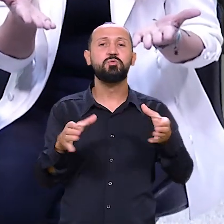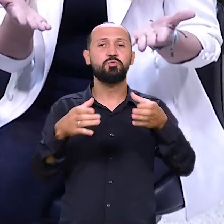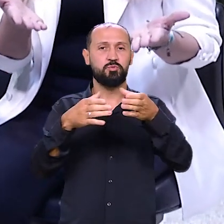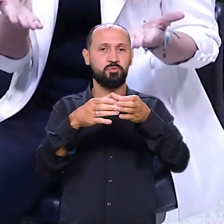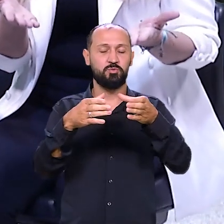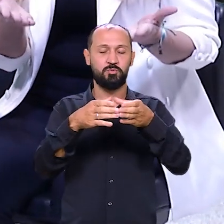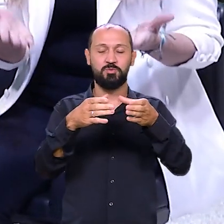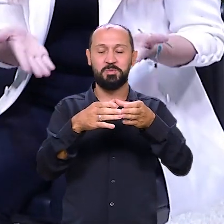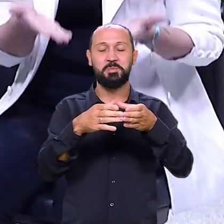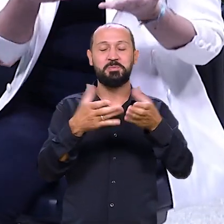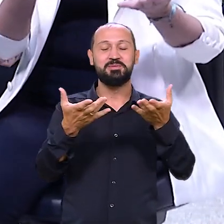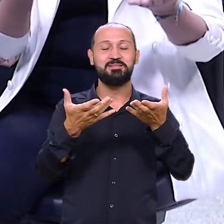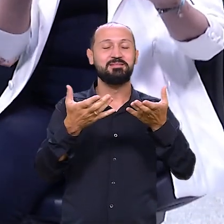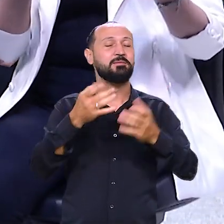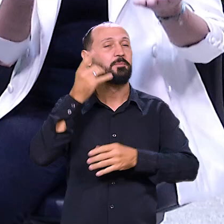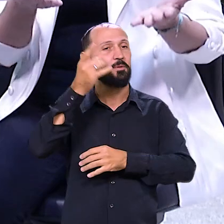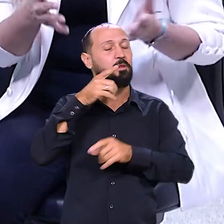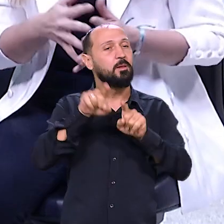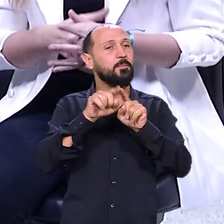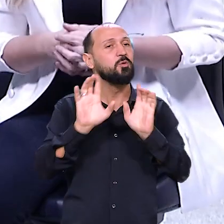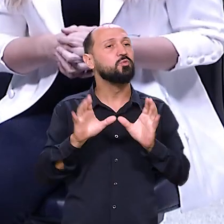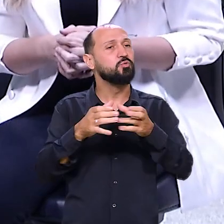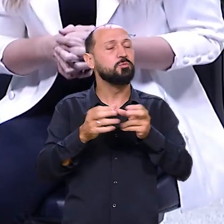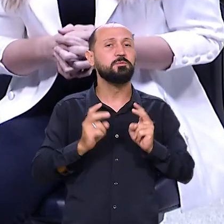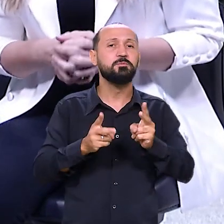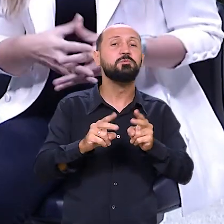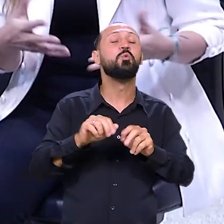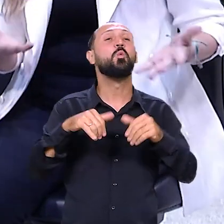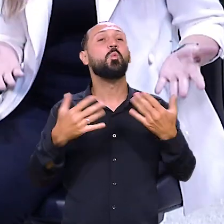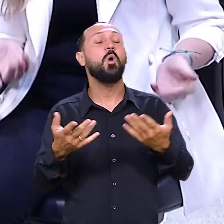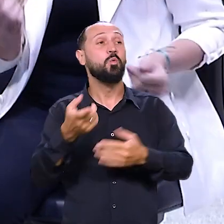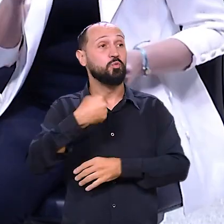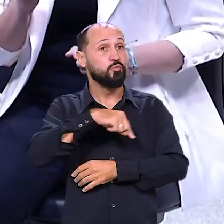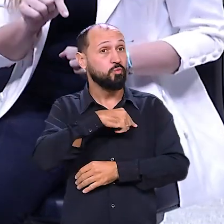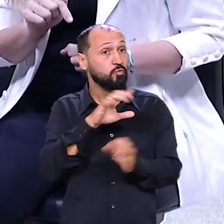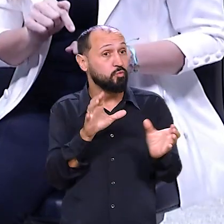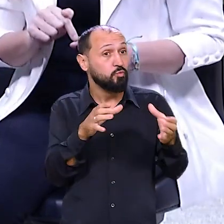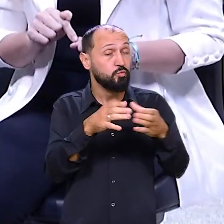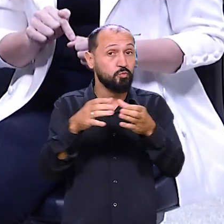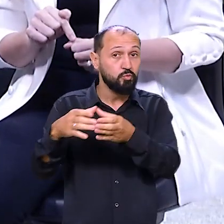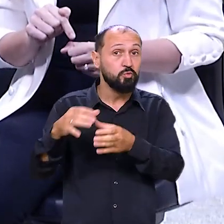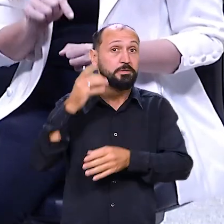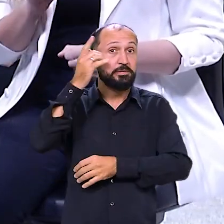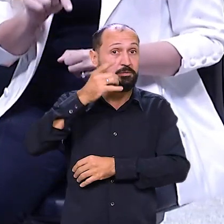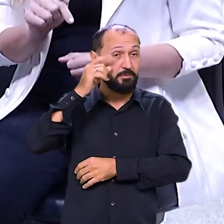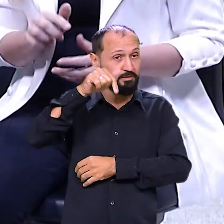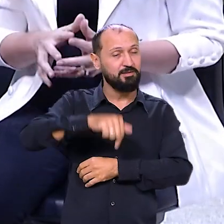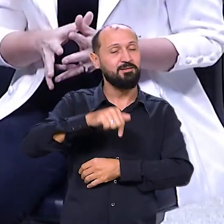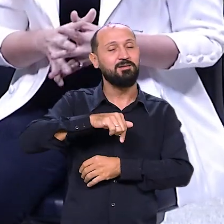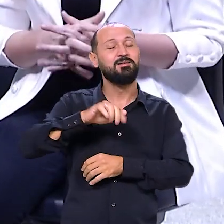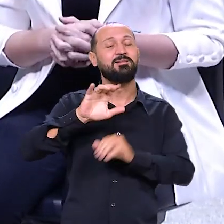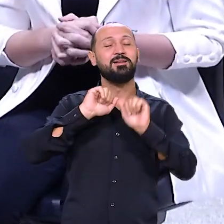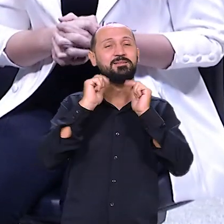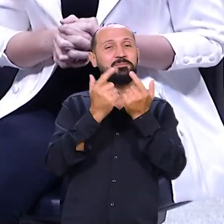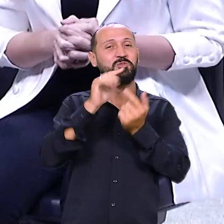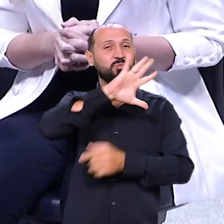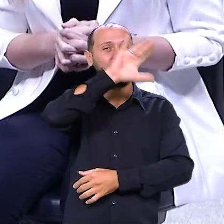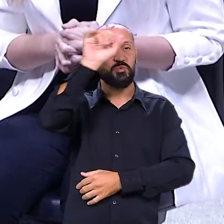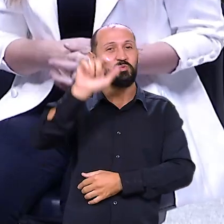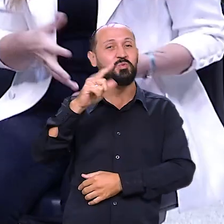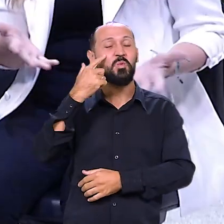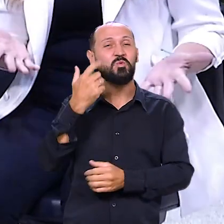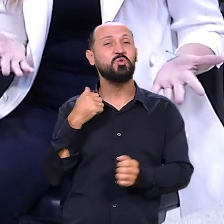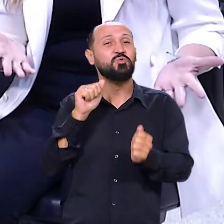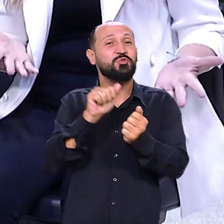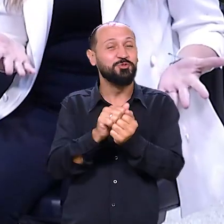frentes parlamentares e também das comissões permanentes, as quais os nossos deputados da Assembleia Legislativa de Mato Grosso